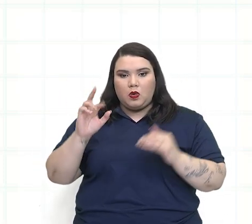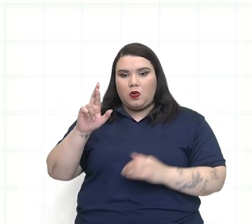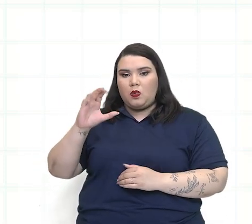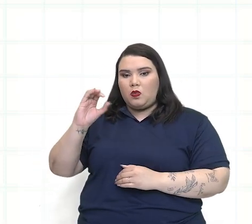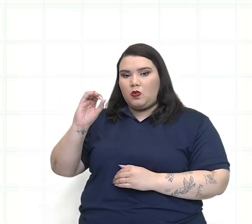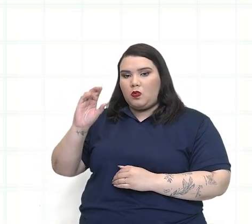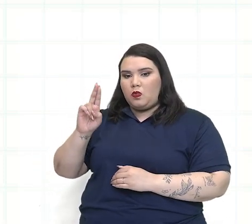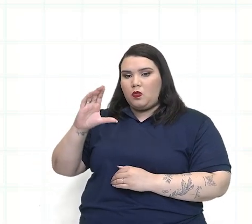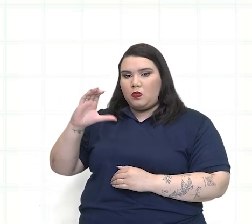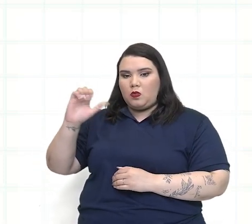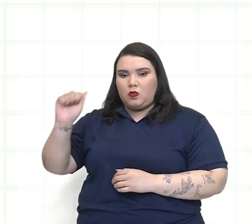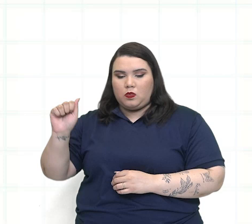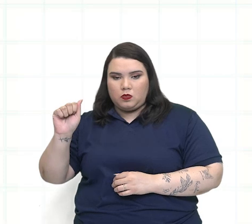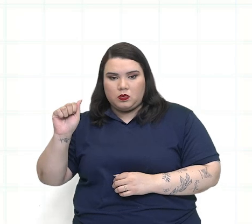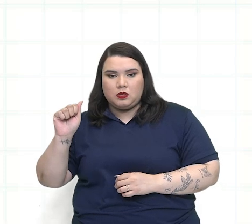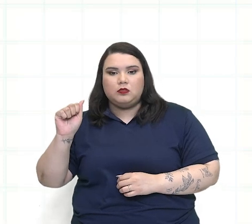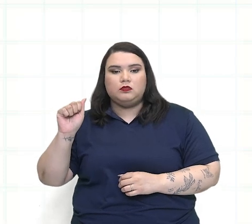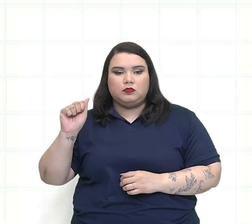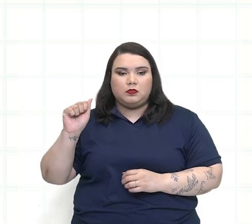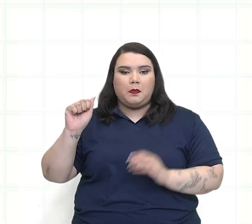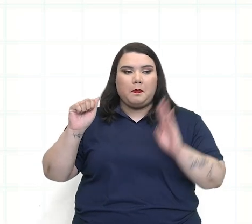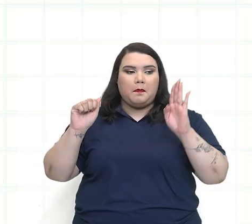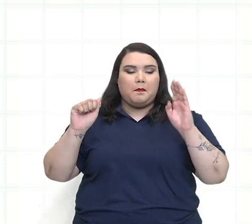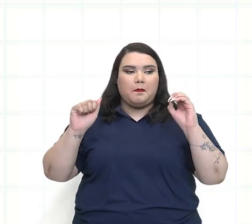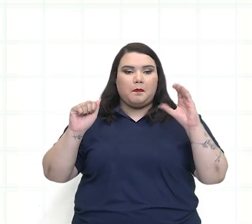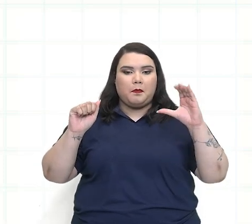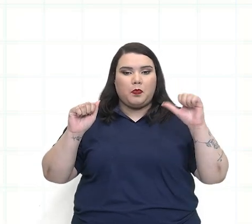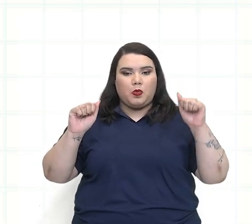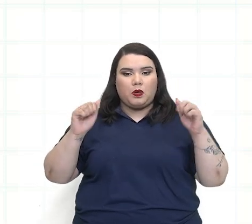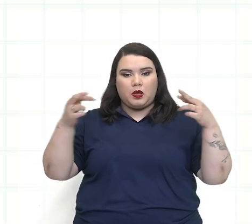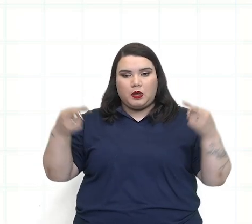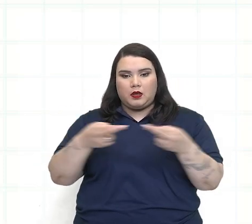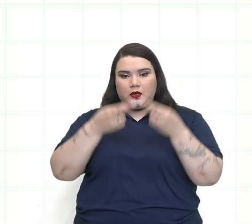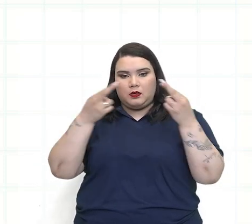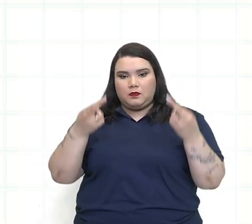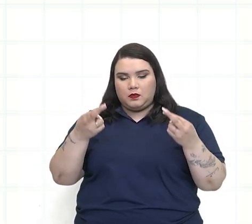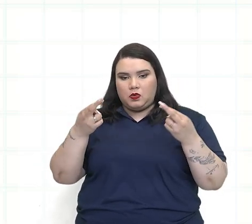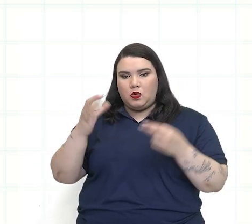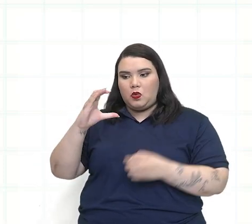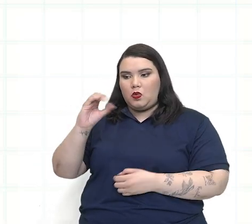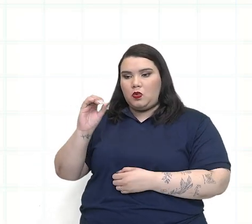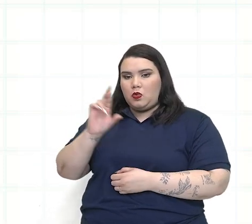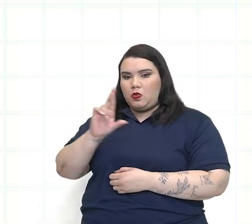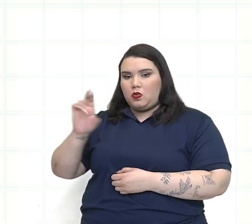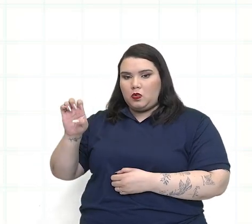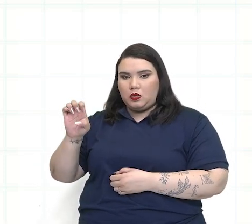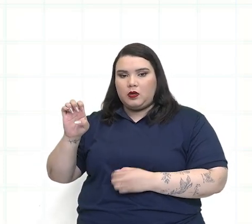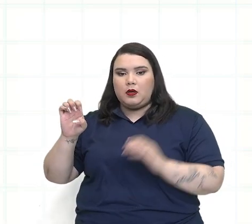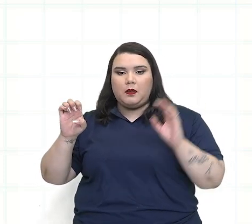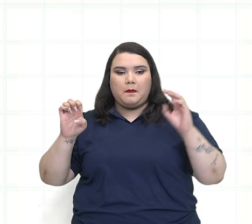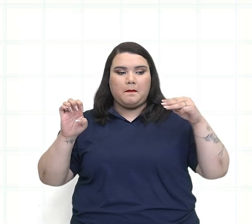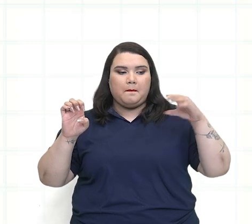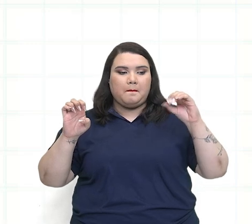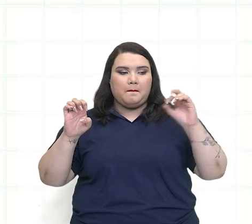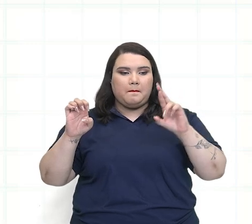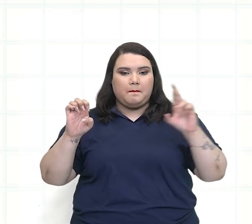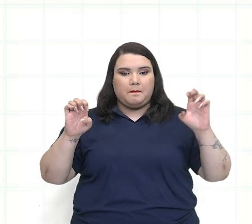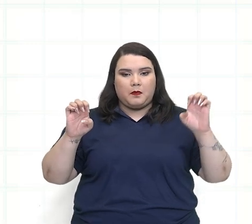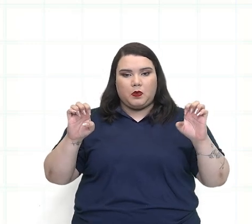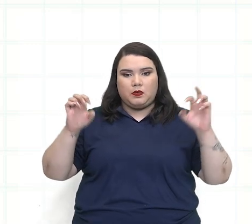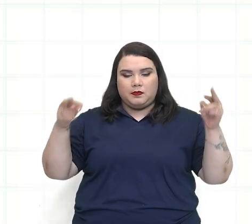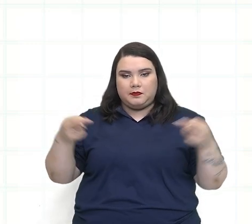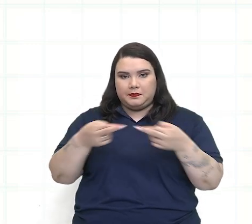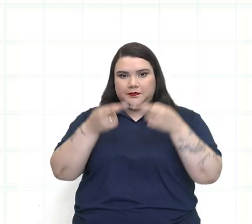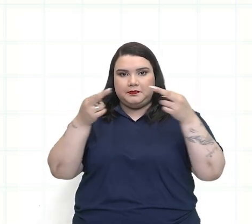lábios a vida corre, deixando um acre sabor na boca, eu faço versos como quem morre. Aqui